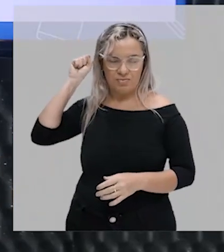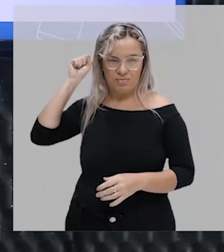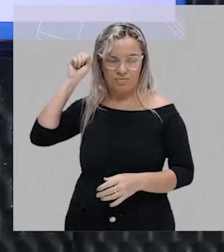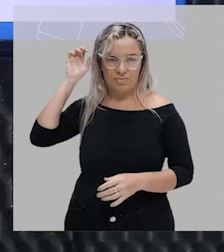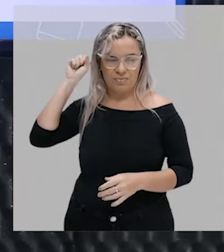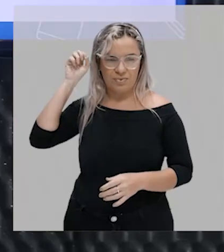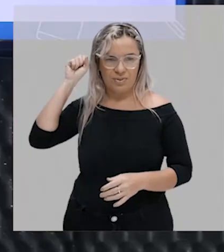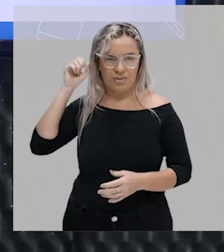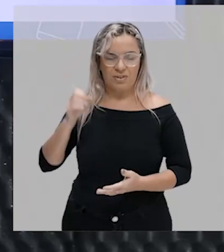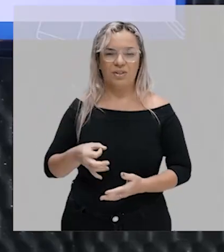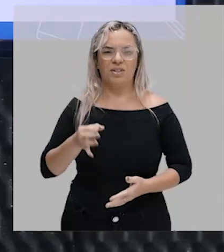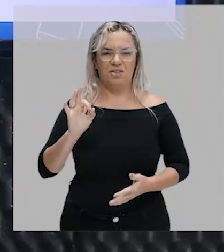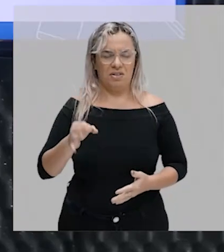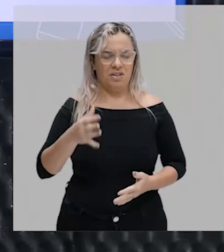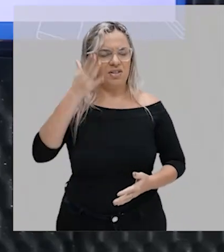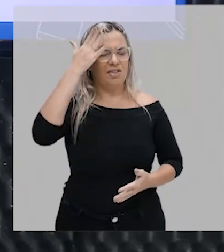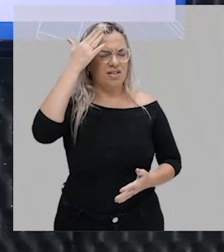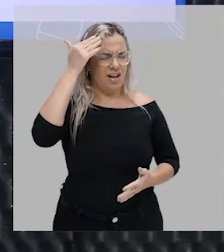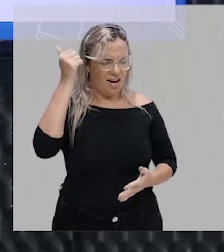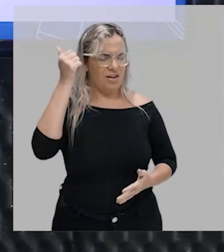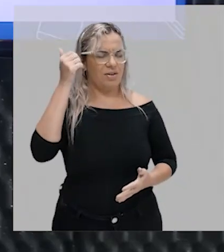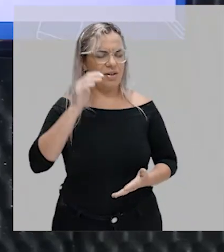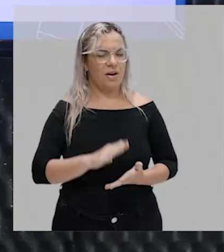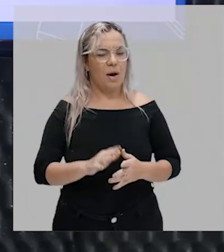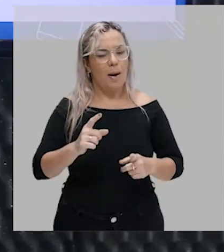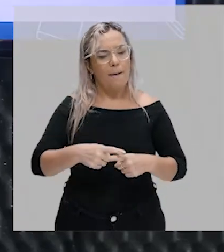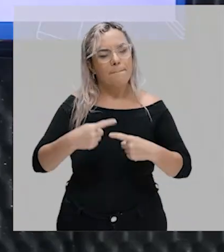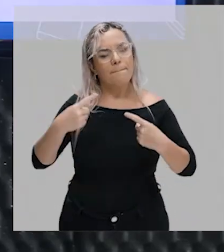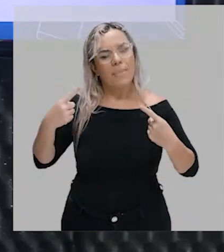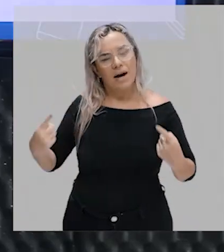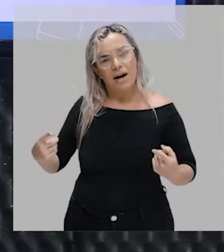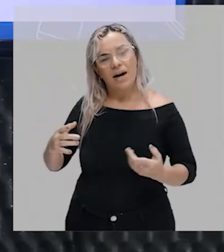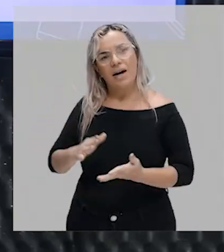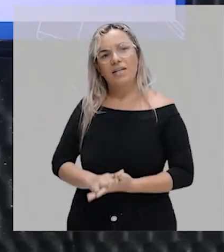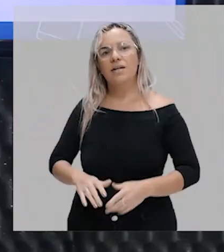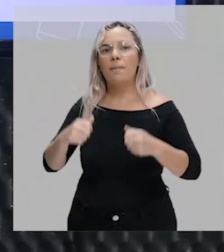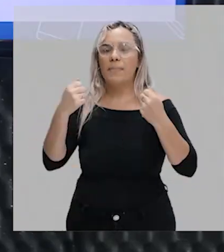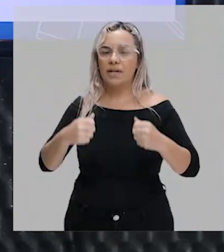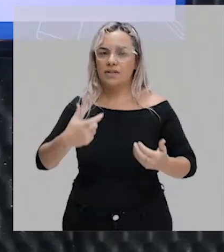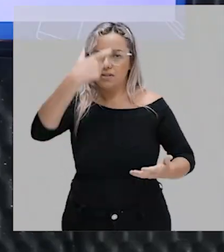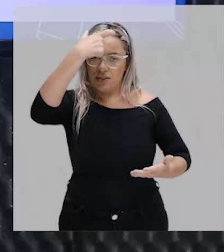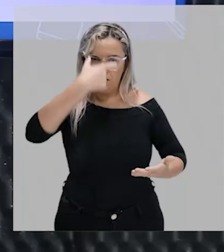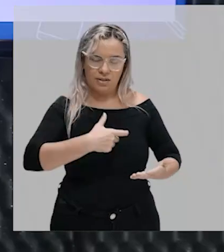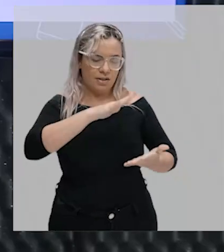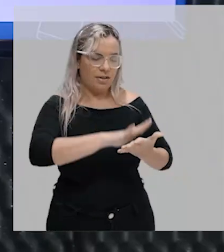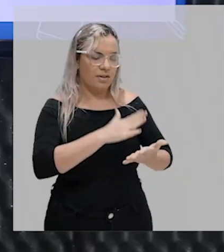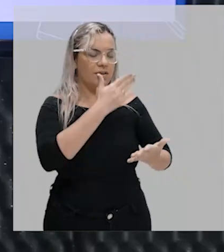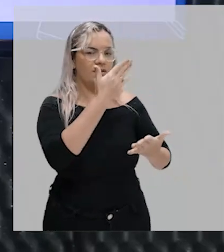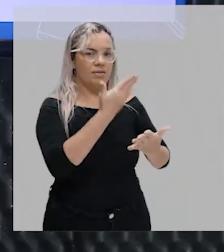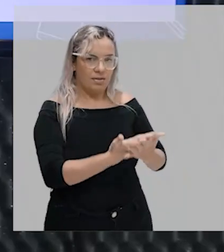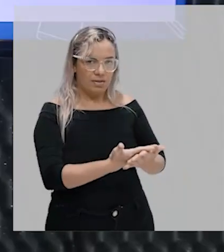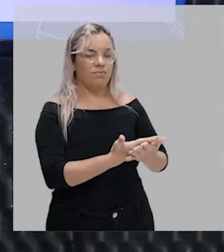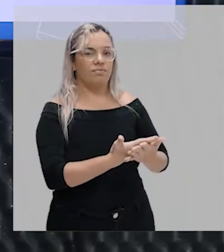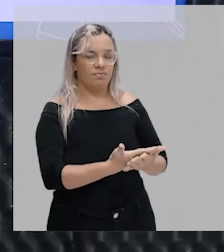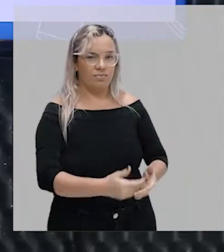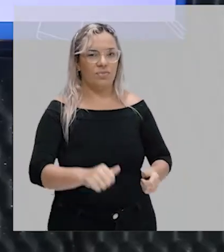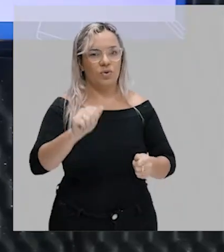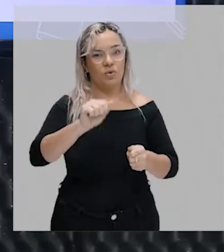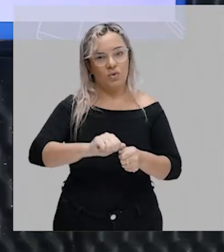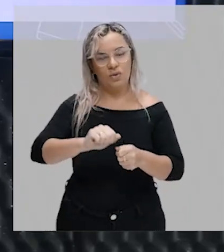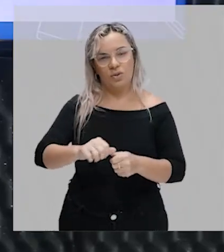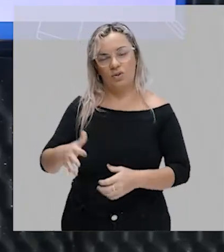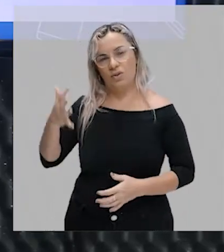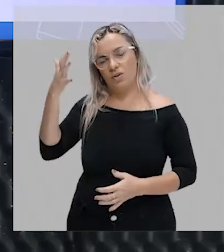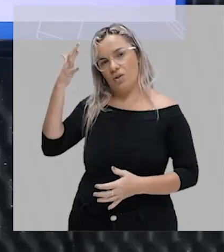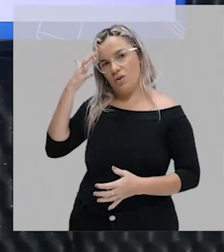com certeza sabem o que eu estou dizendo. Mas os que não me ouvem precisaram da Day para fazer aí o entendimento, para